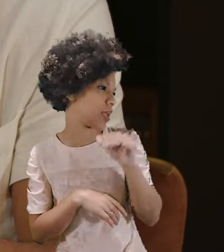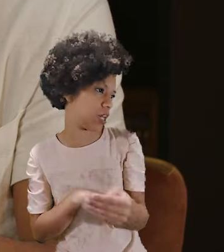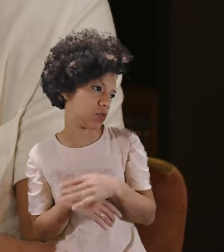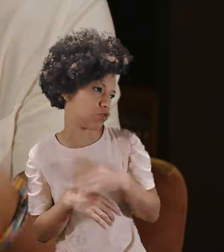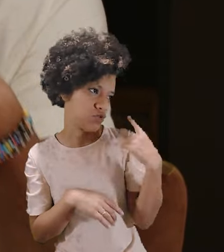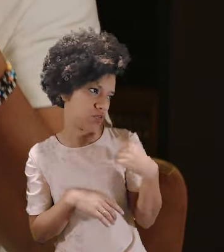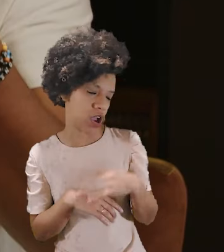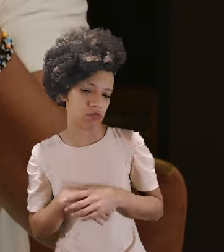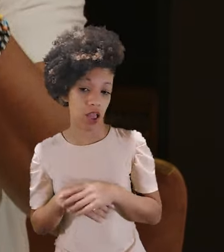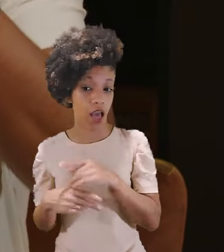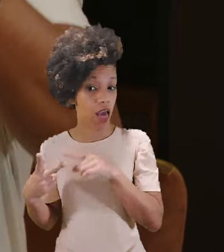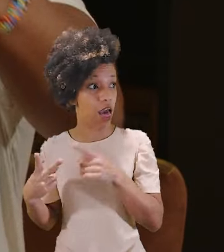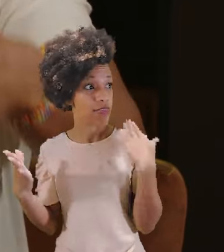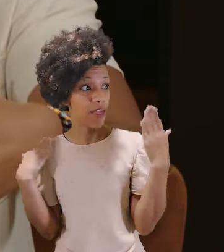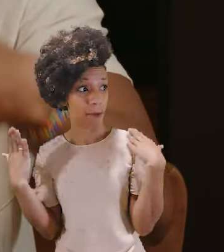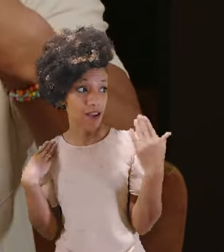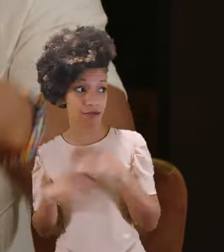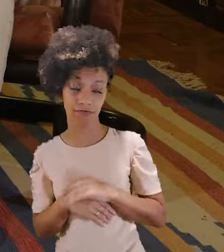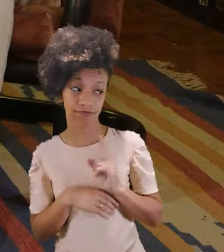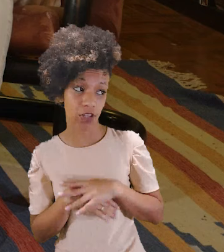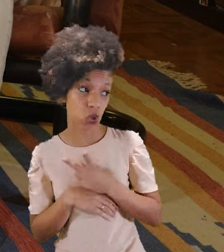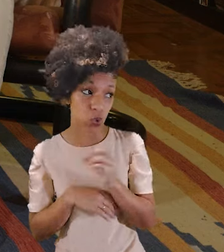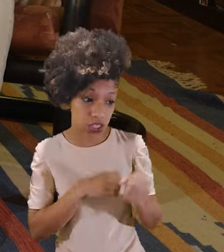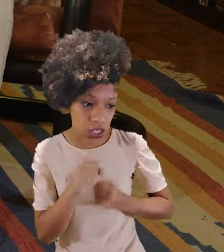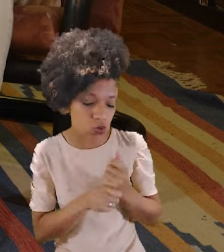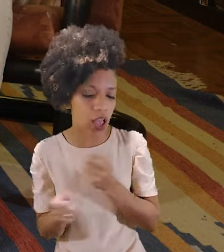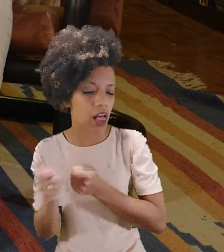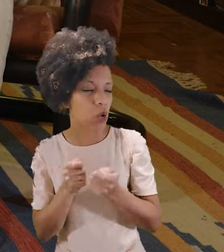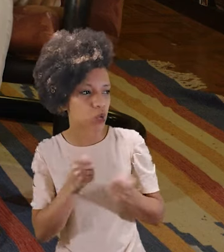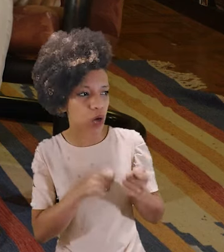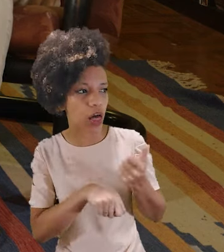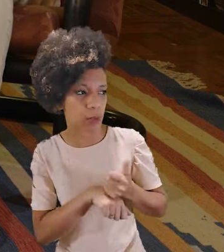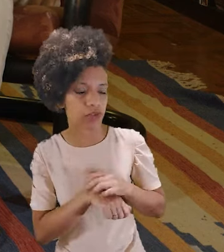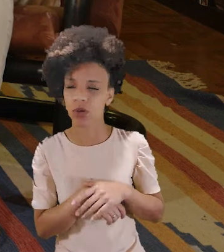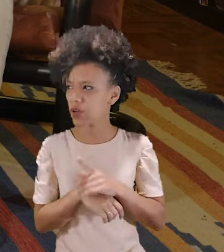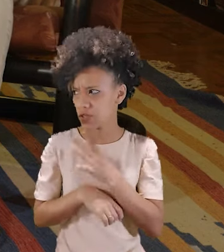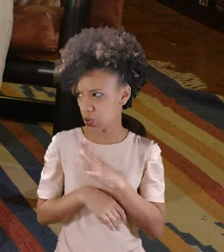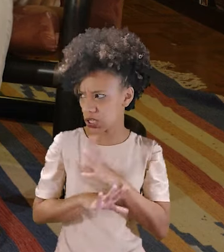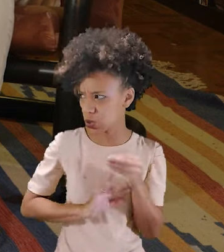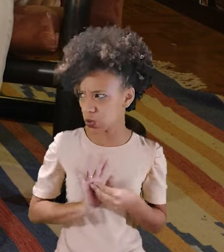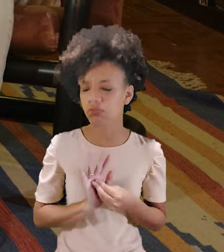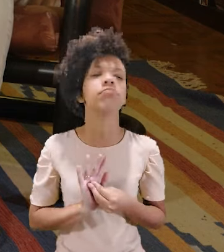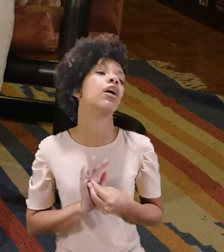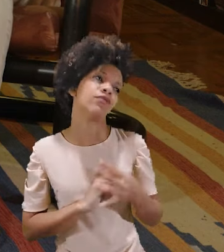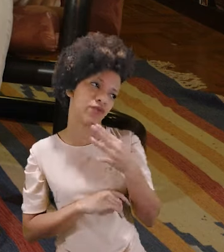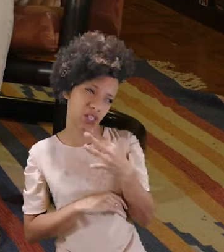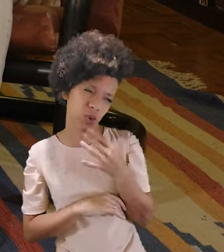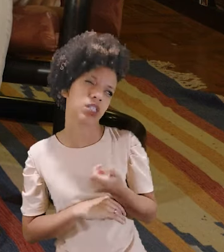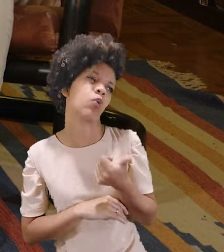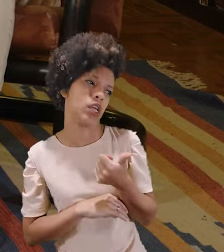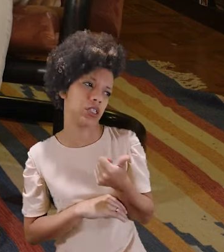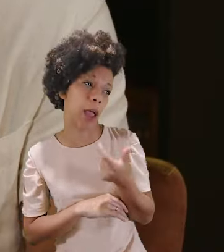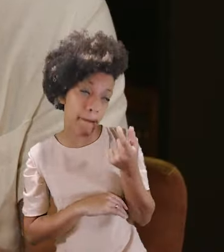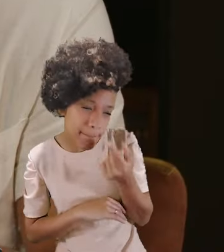tem que só tipo o projeto por ano entendeu então mercado controlar mercado controlado e você vai todo mundo que você conhece muita